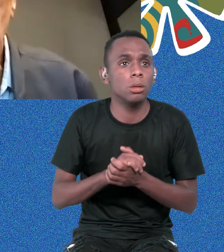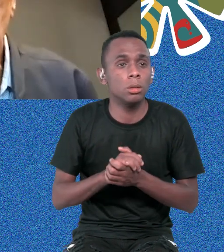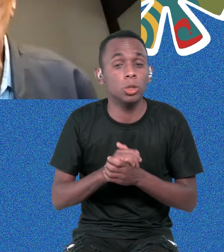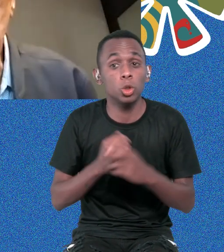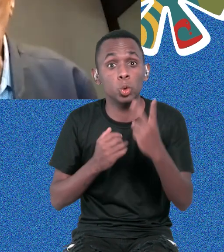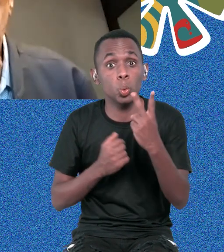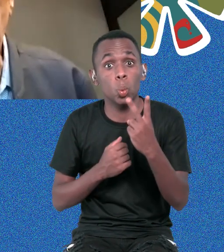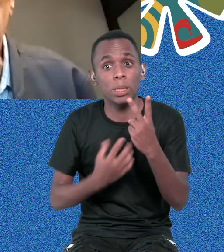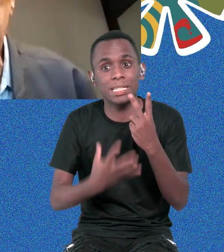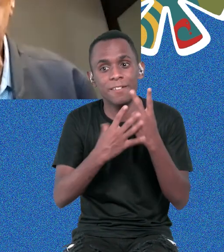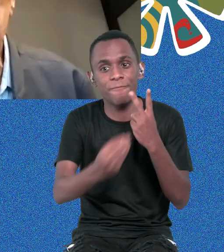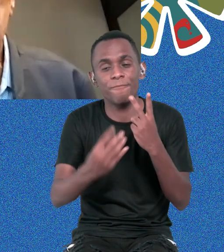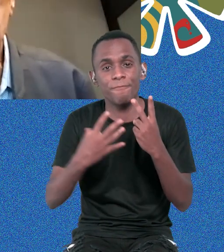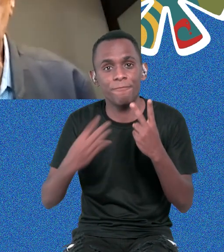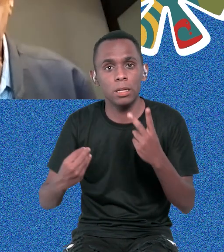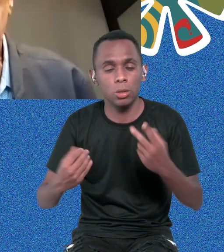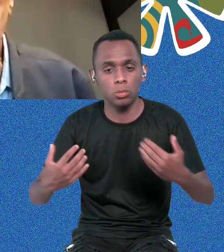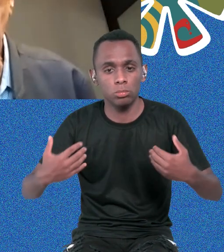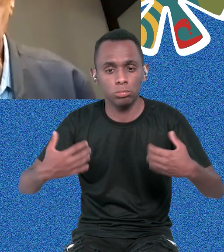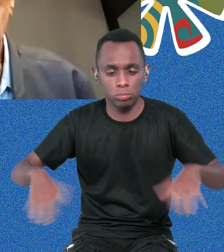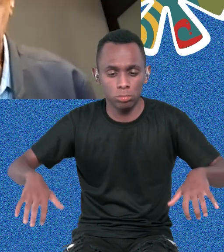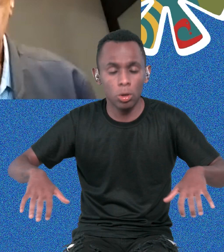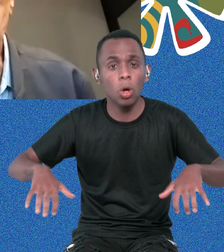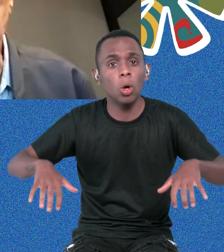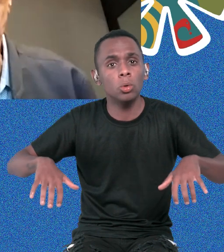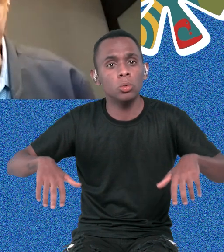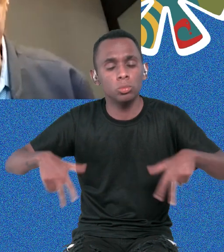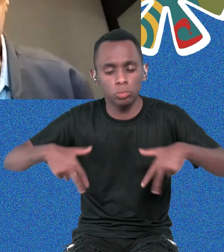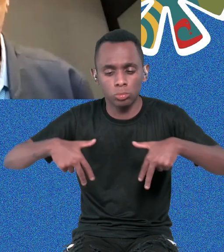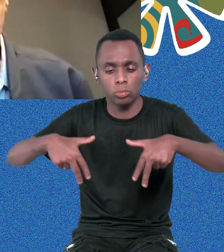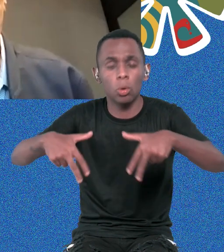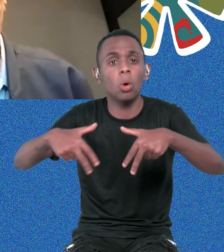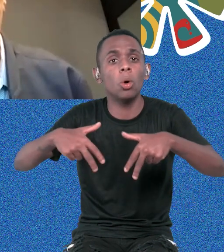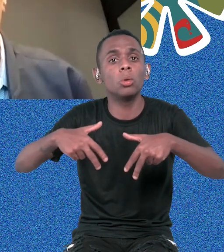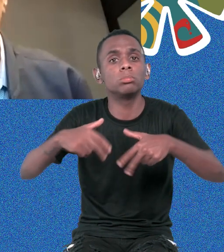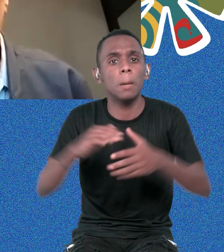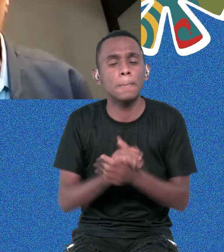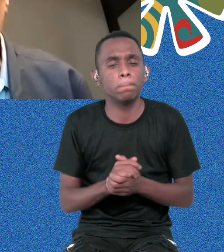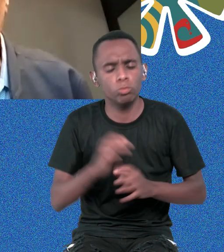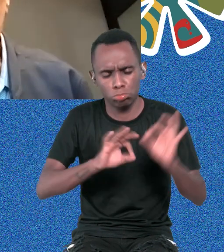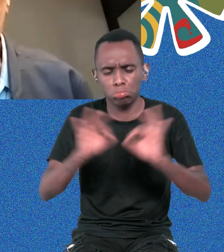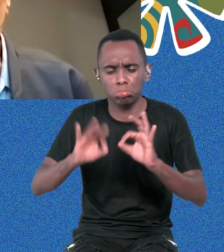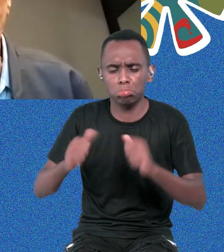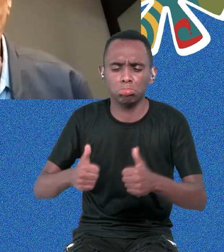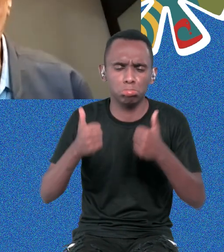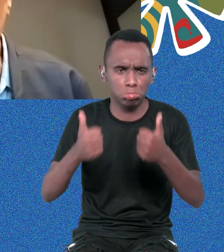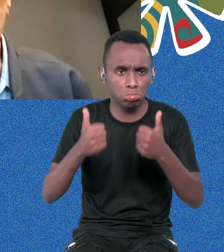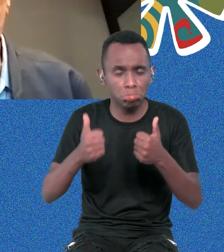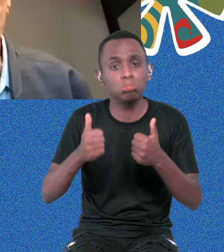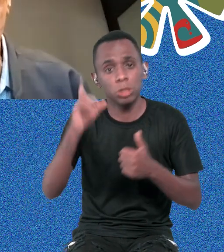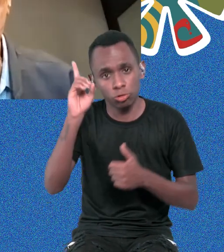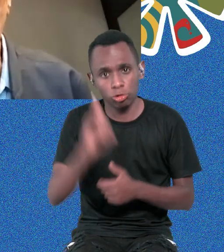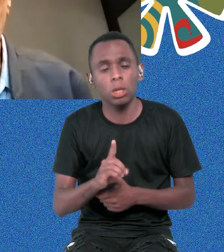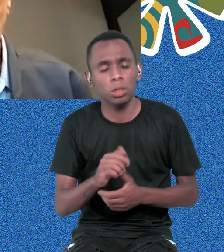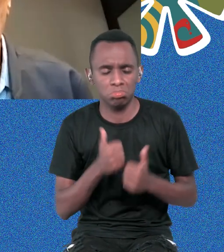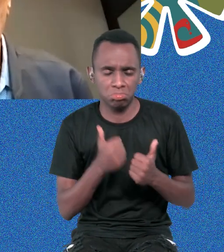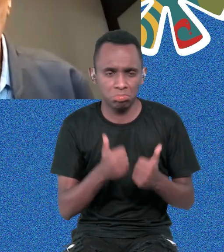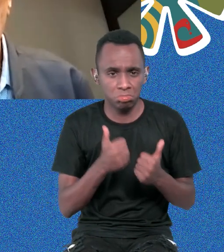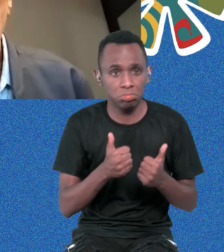arranha-céus, com duas crianças, uma de cada mão, bem vestidas, bem tratadas, toda essa coisa, bem, ótimo, tem